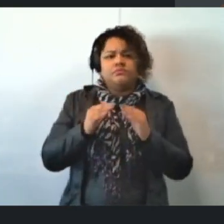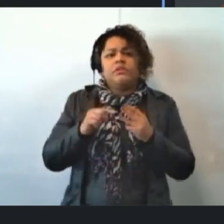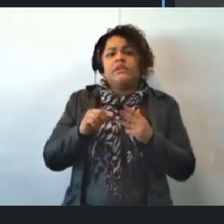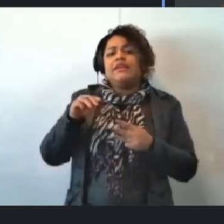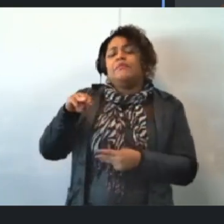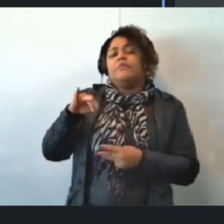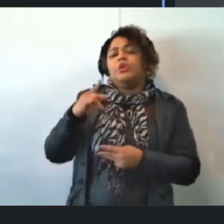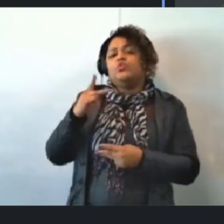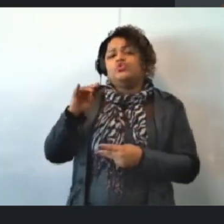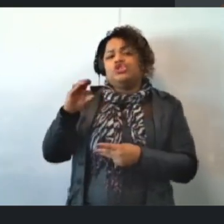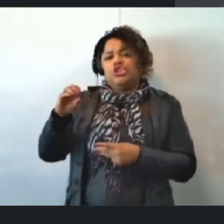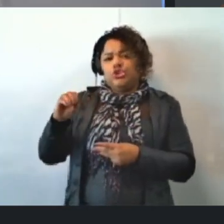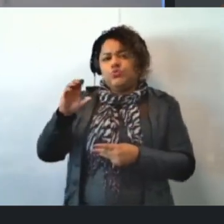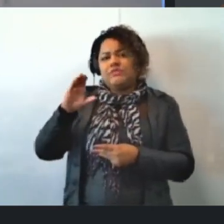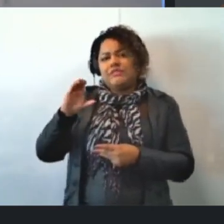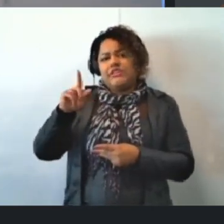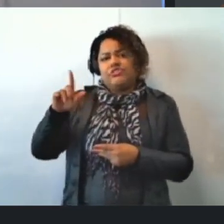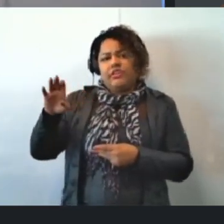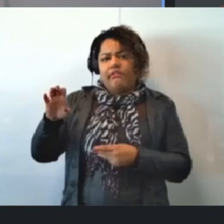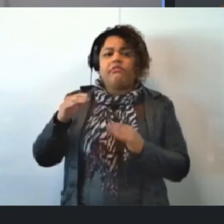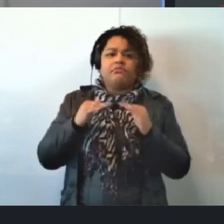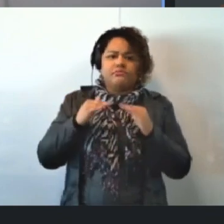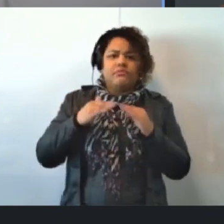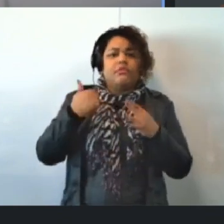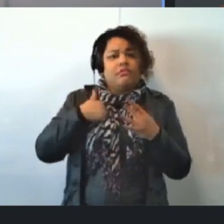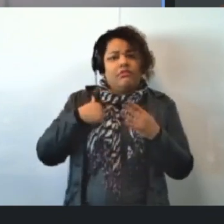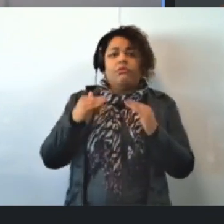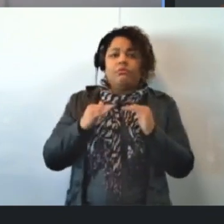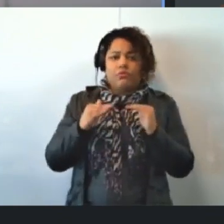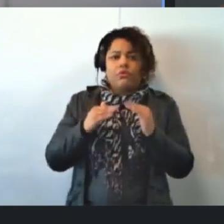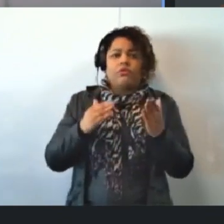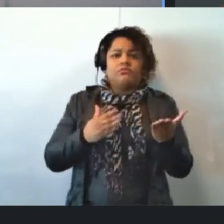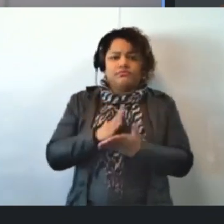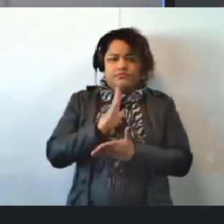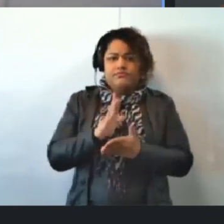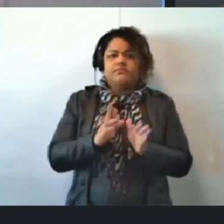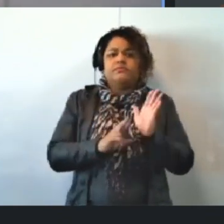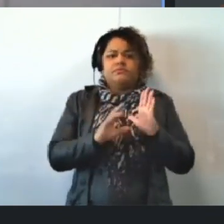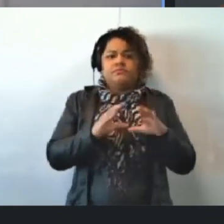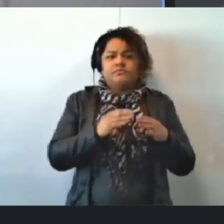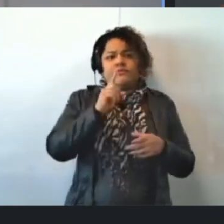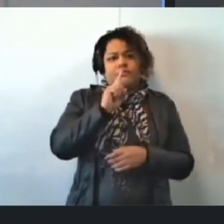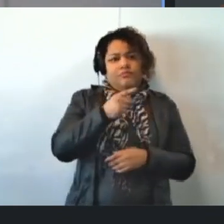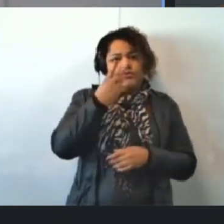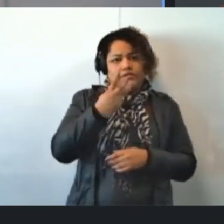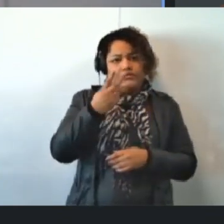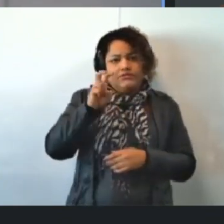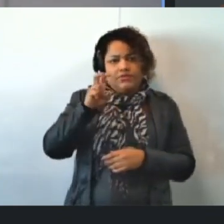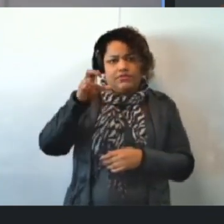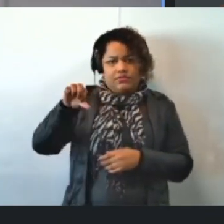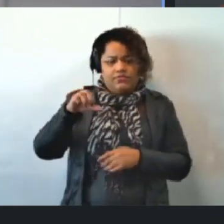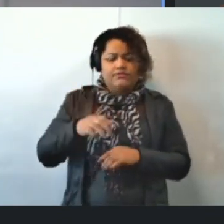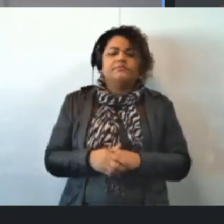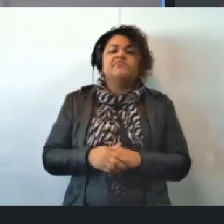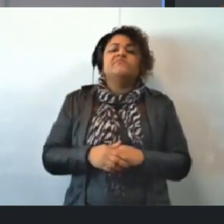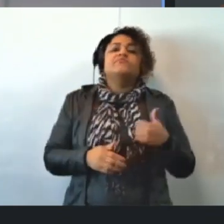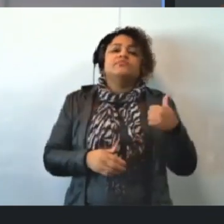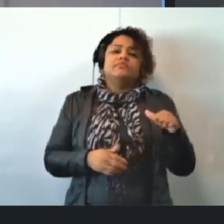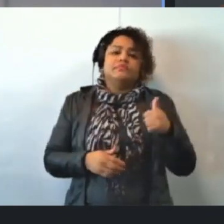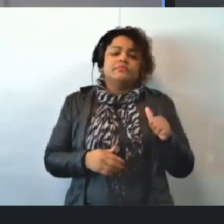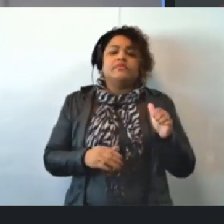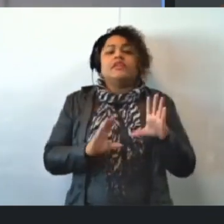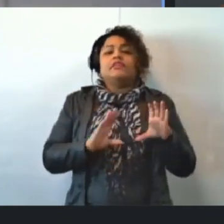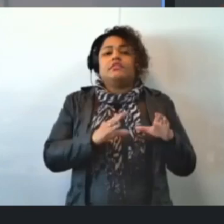De acordo. Eu também estou de acordo. Está aprovado o requerimento de comissão 1359. 11º, requerimento de comissão